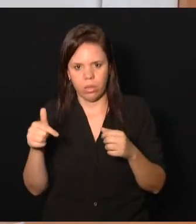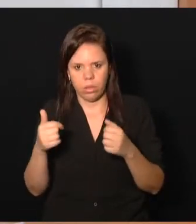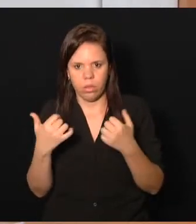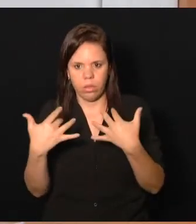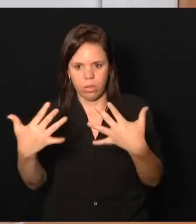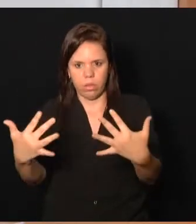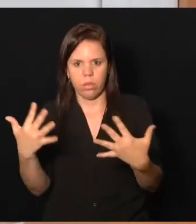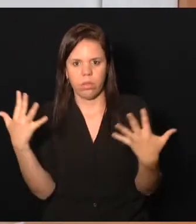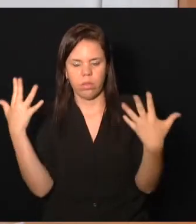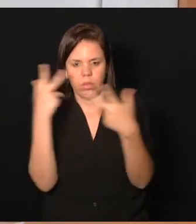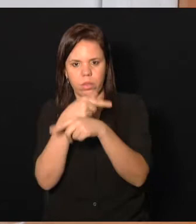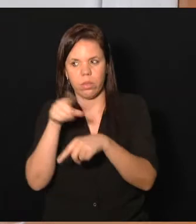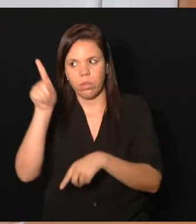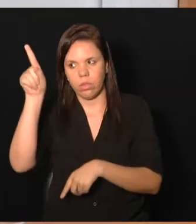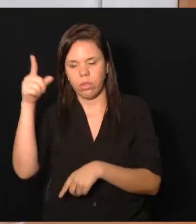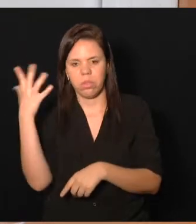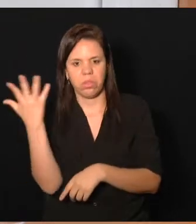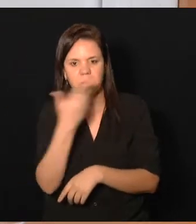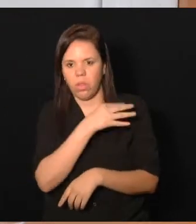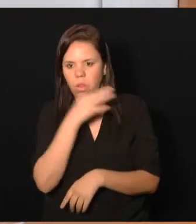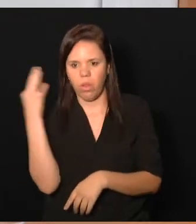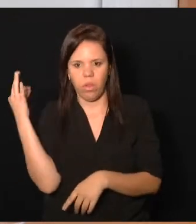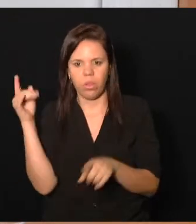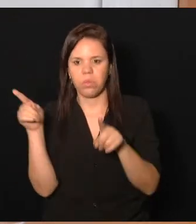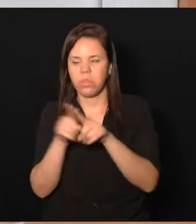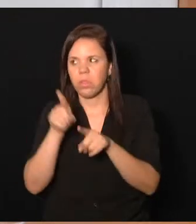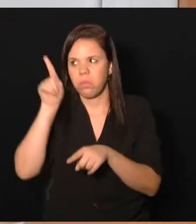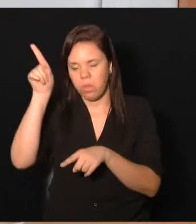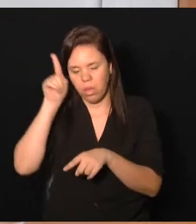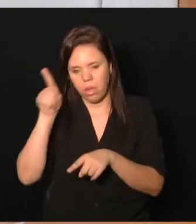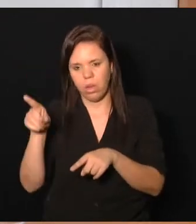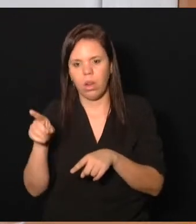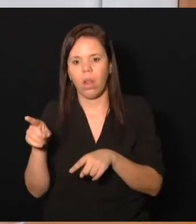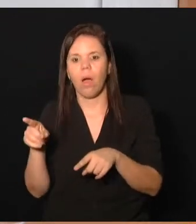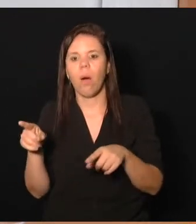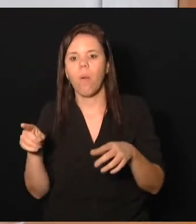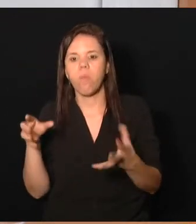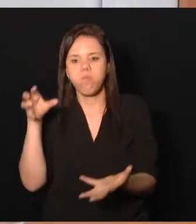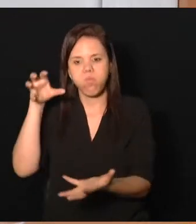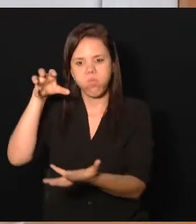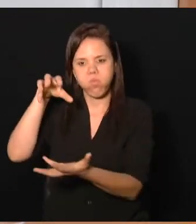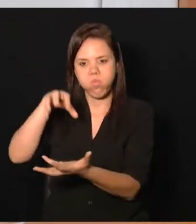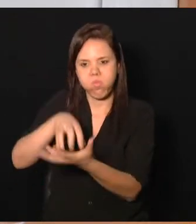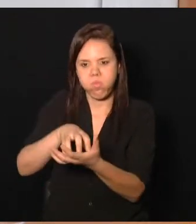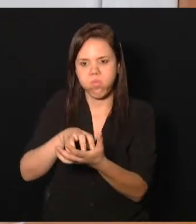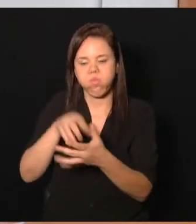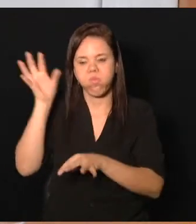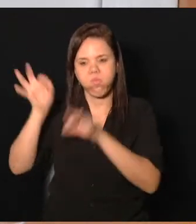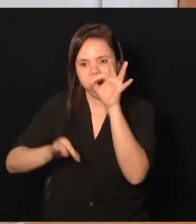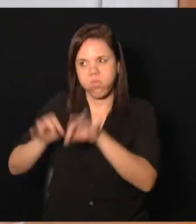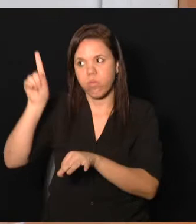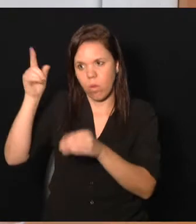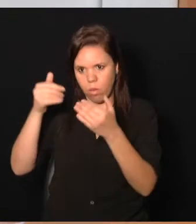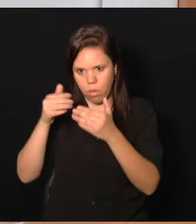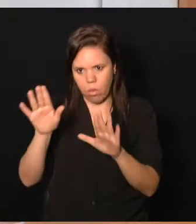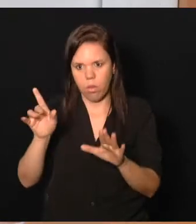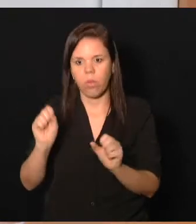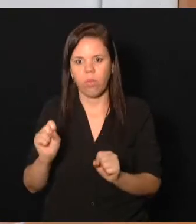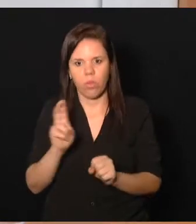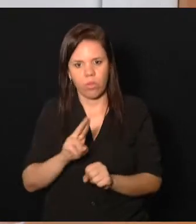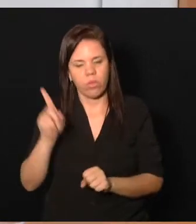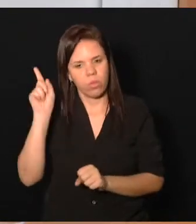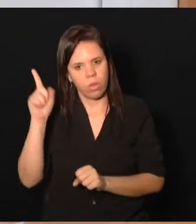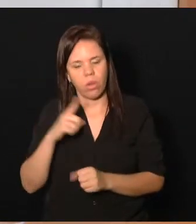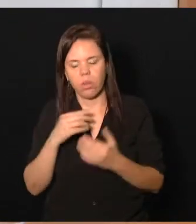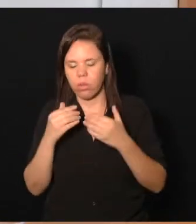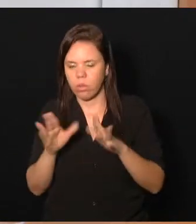bem bonito e excelente, mas o nosso tá bonito também lá, viu? E nós estamos à disposição. Eu vim